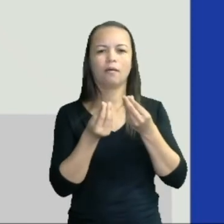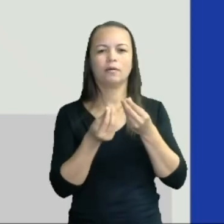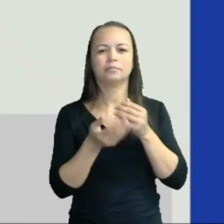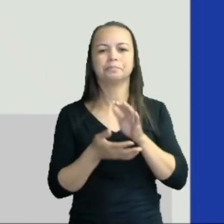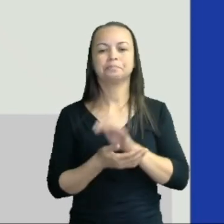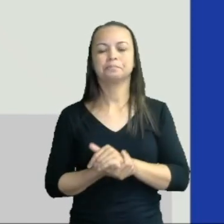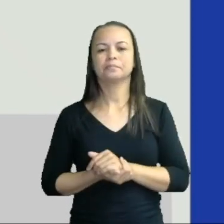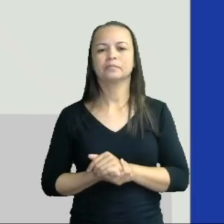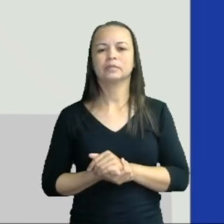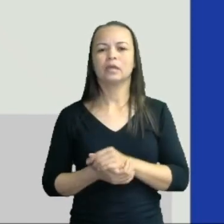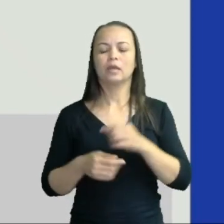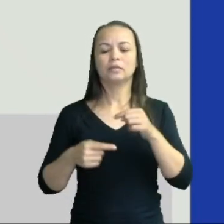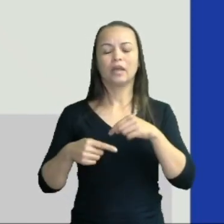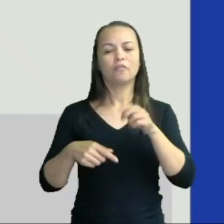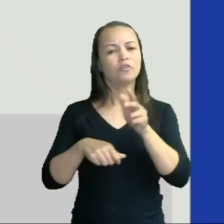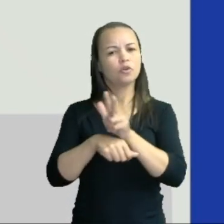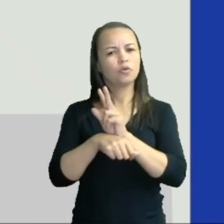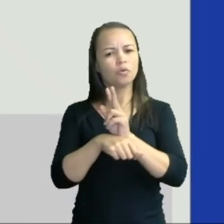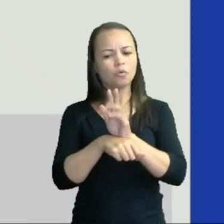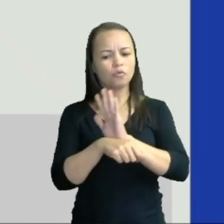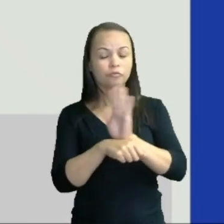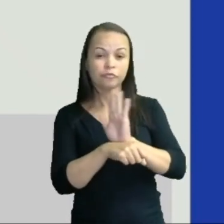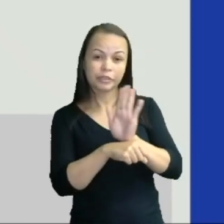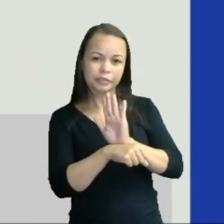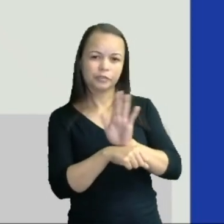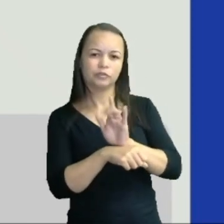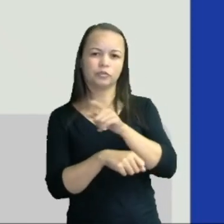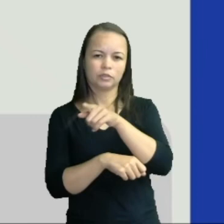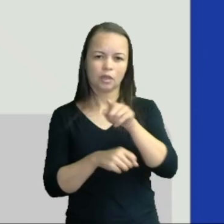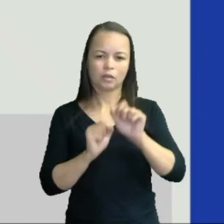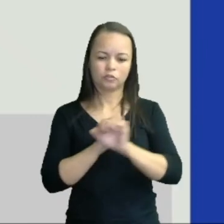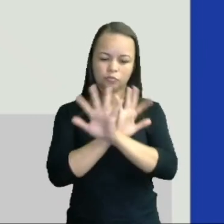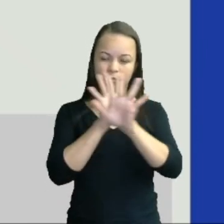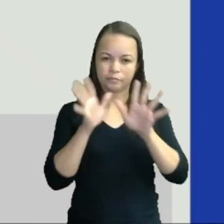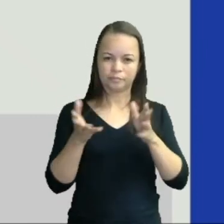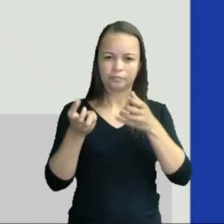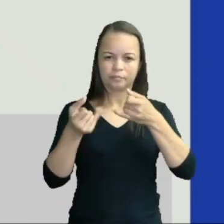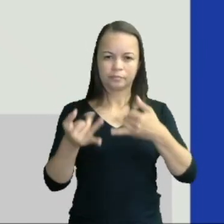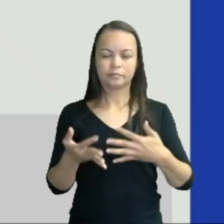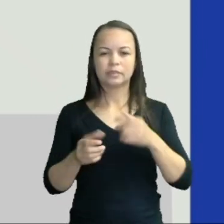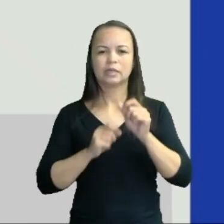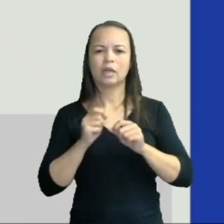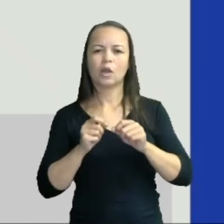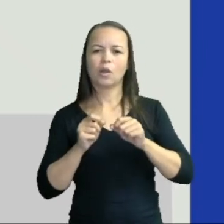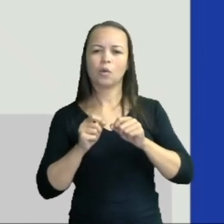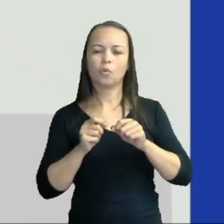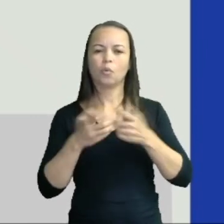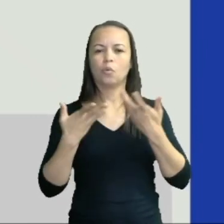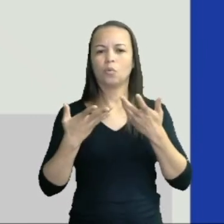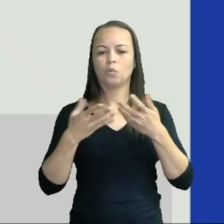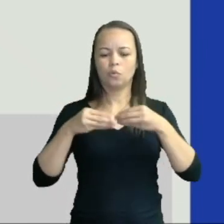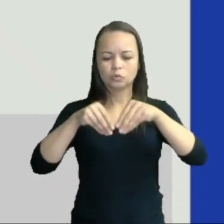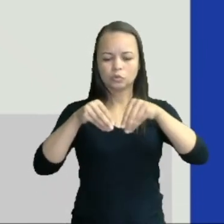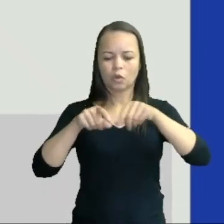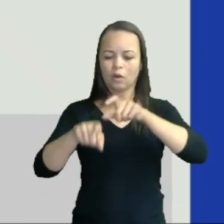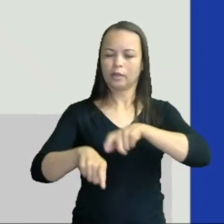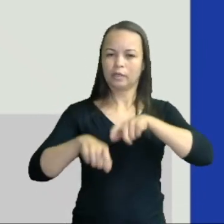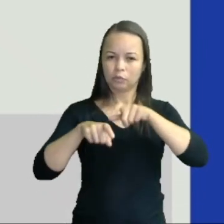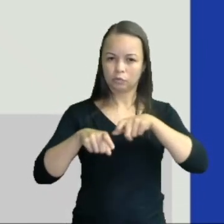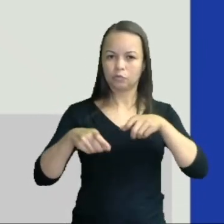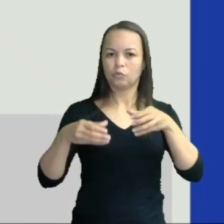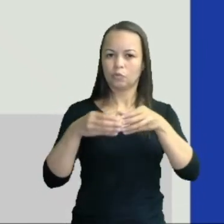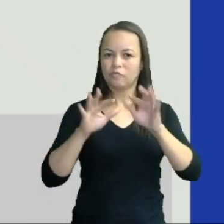mais comum. Teve o videozinho que deu uma explanação melhor. O solo e a agricultura, trouxemos a agricultura familiar,